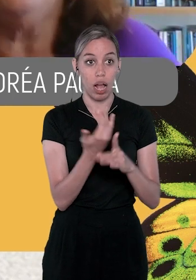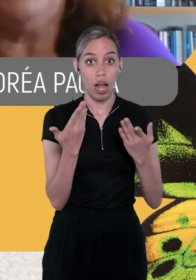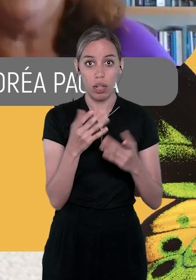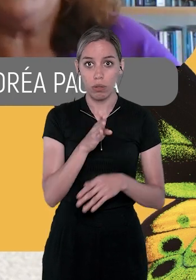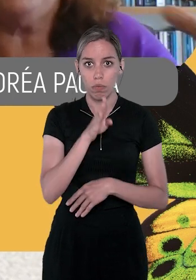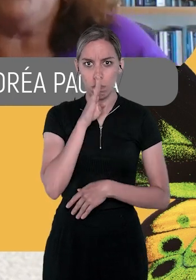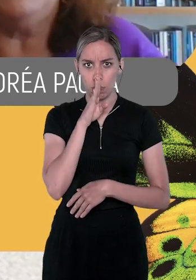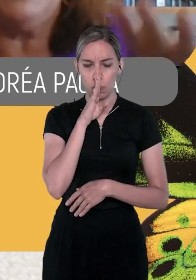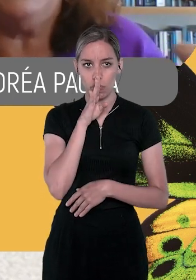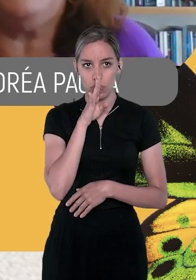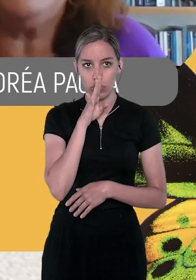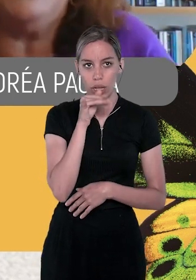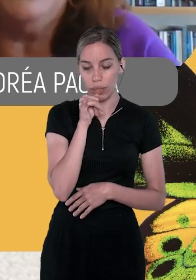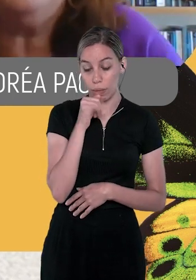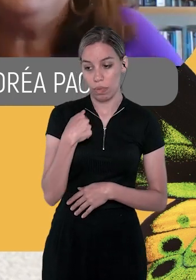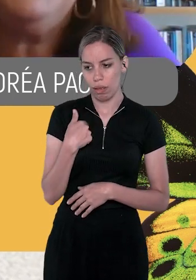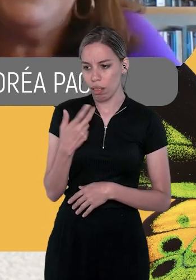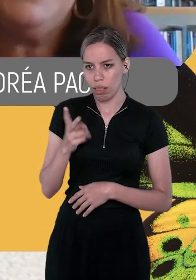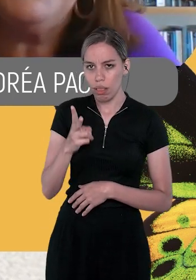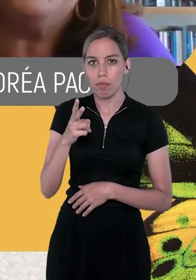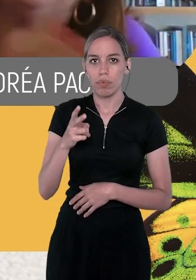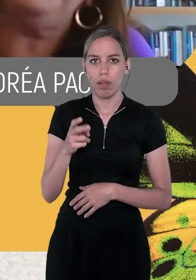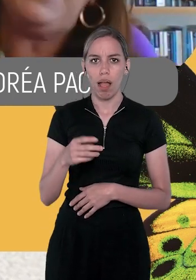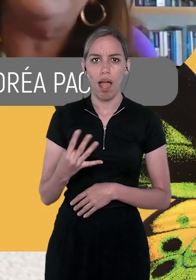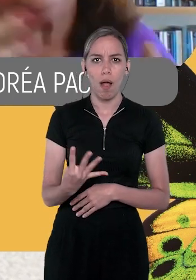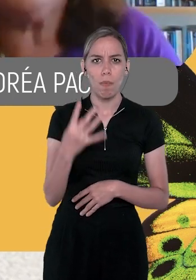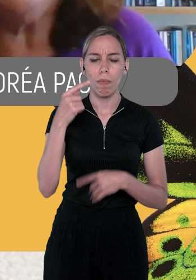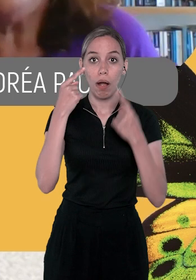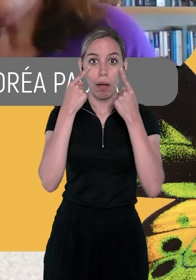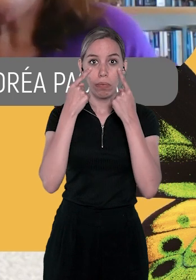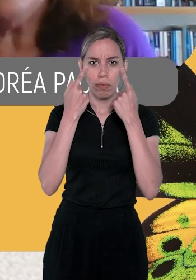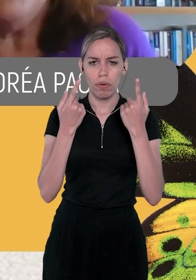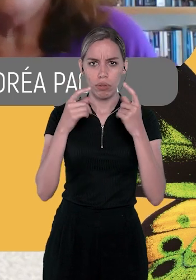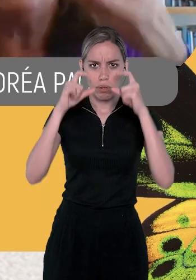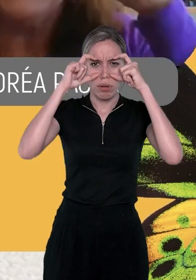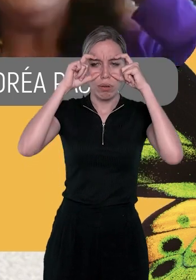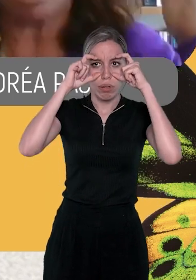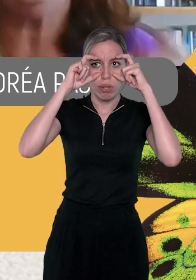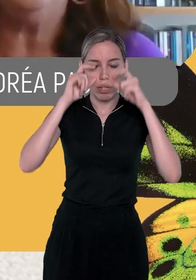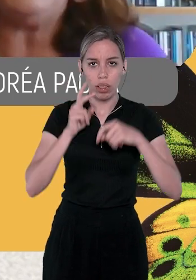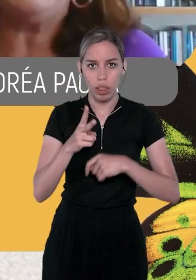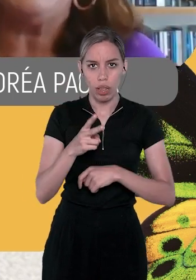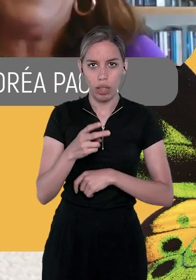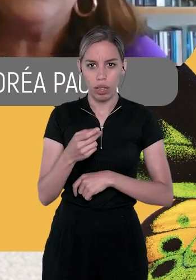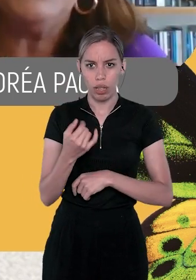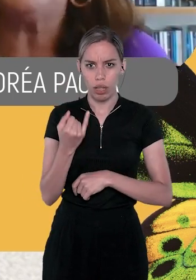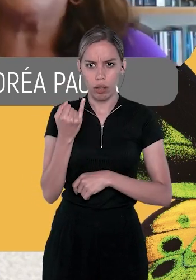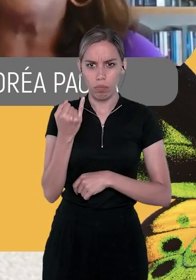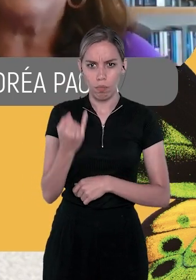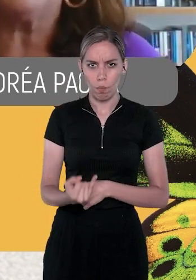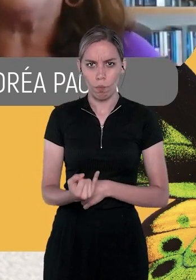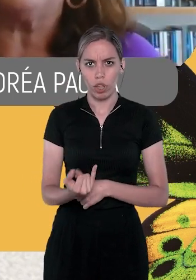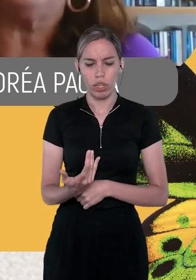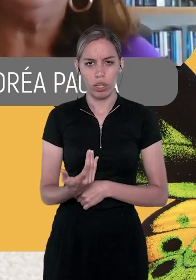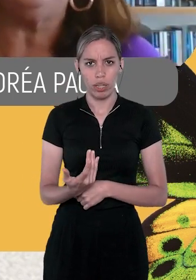quatro olhos. Era assim, a vida inteira. Eu nunca fui magra e nunca deixei de usar óculos. Então, é claro que isso